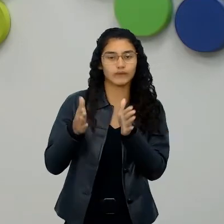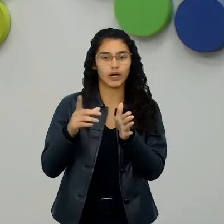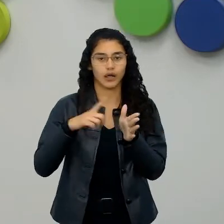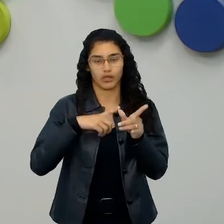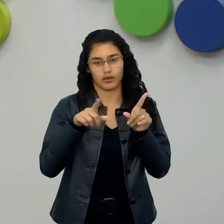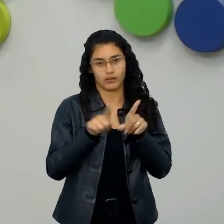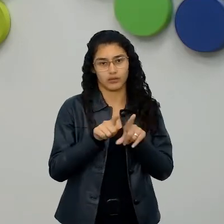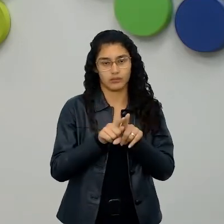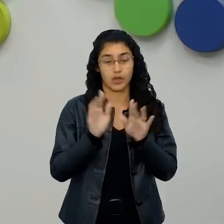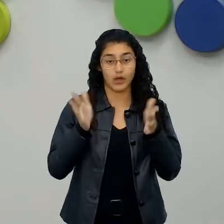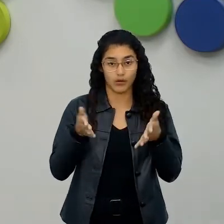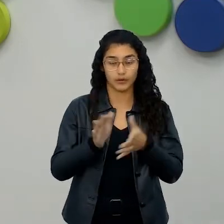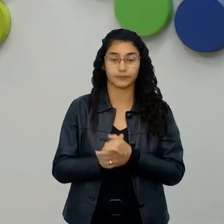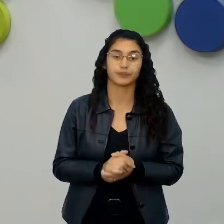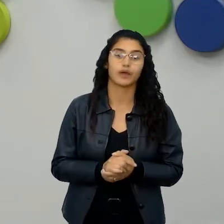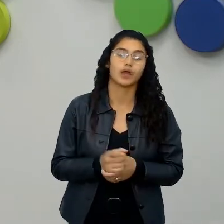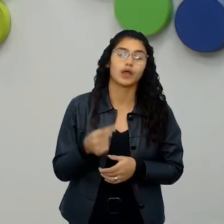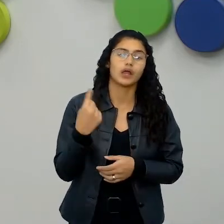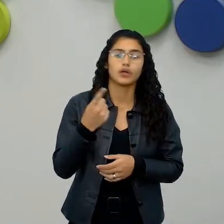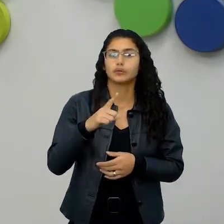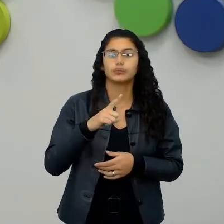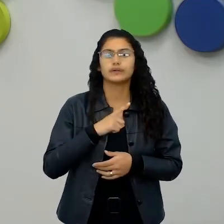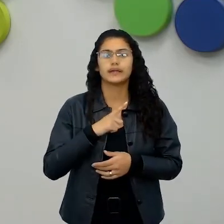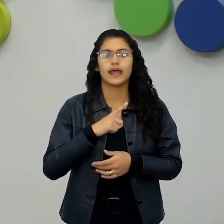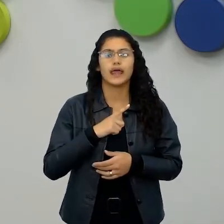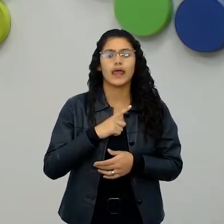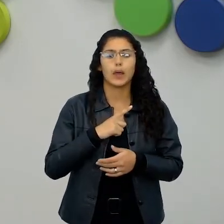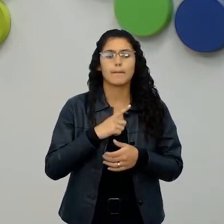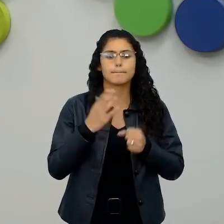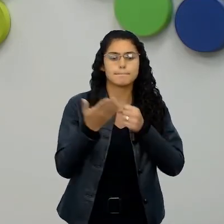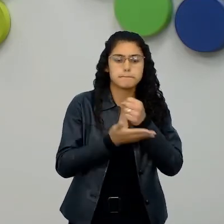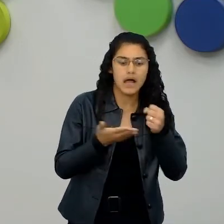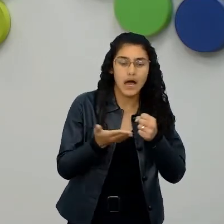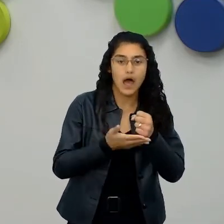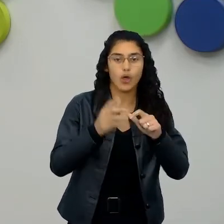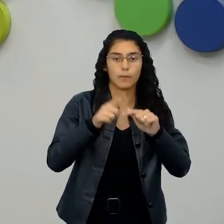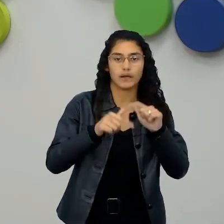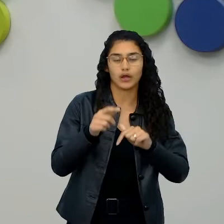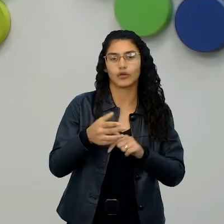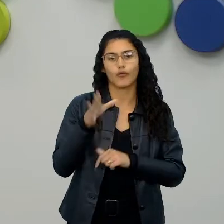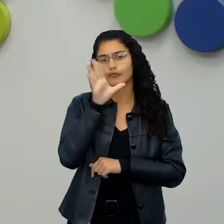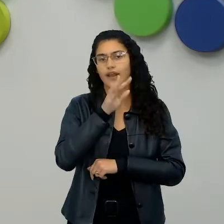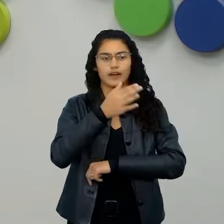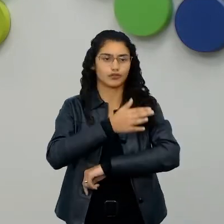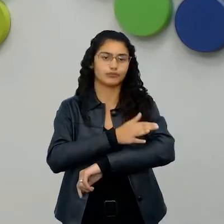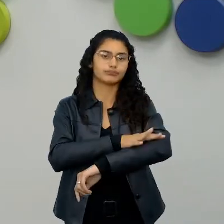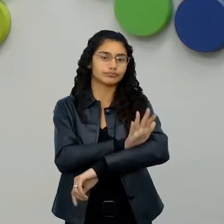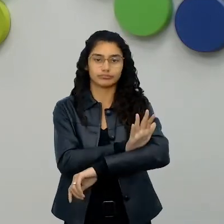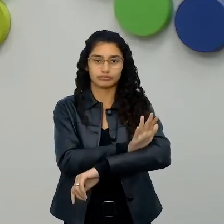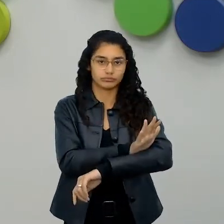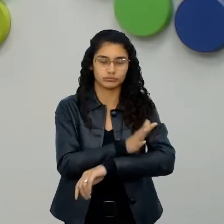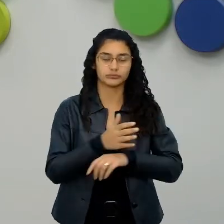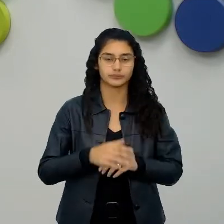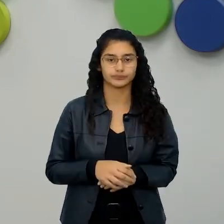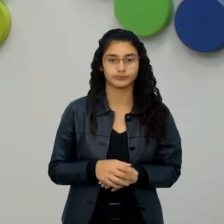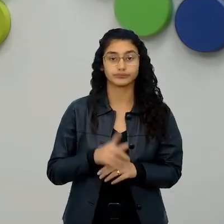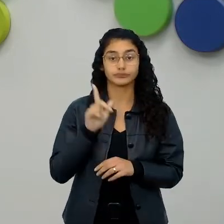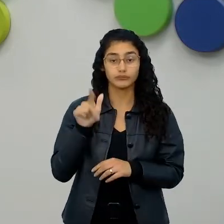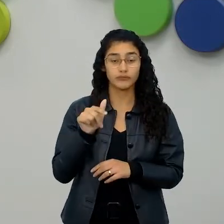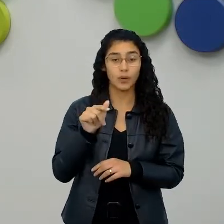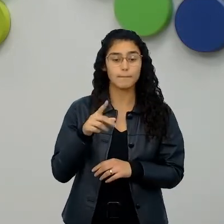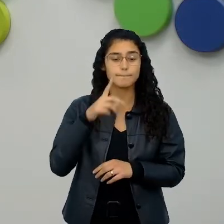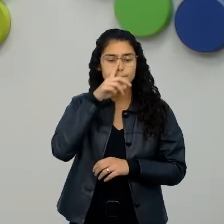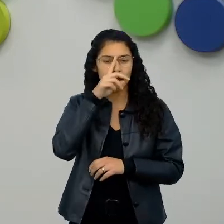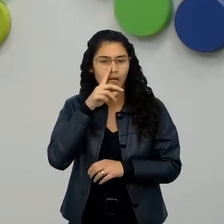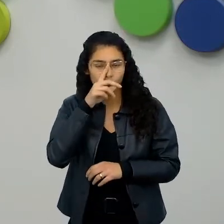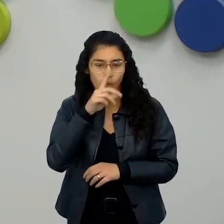né? Sem a gente ter esse fundamento, a gente não falaria de racismo, tá certo? Então, isso que é o grave, né?